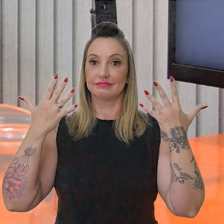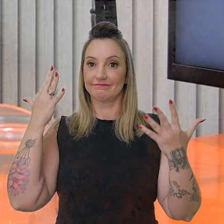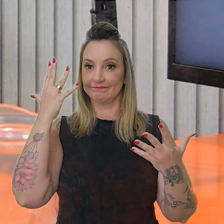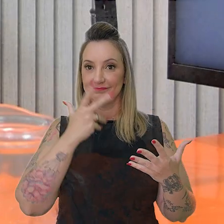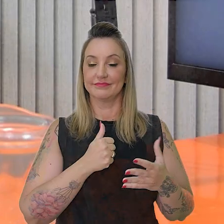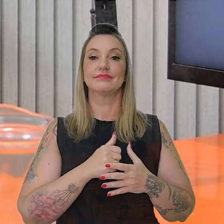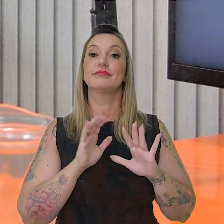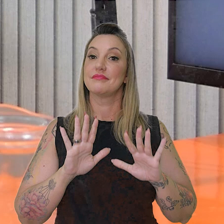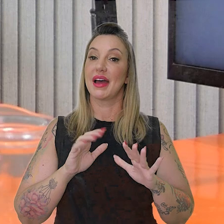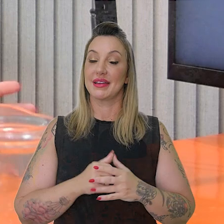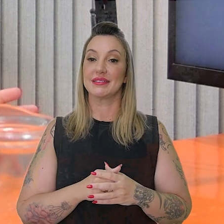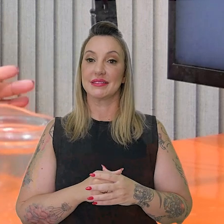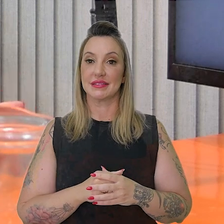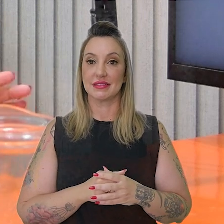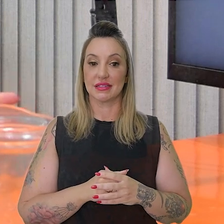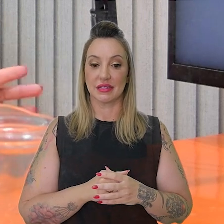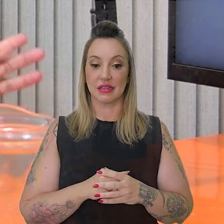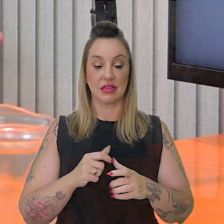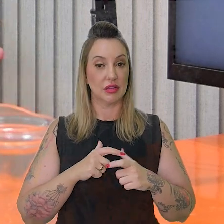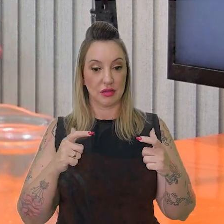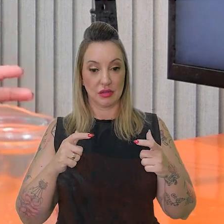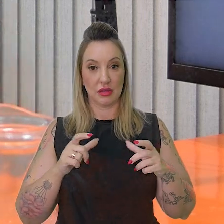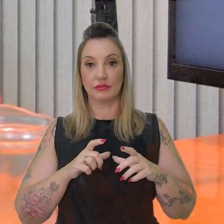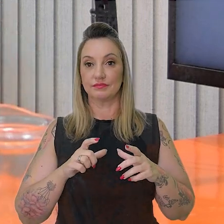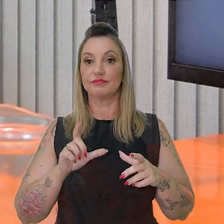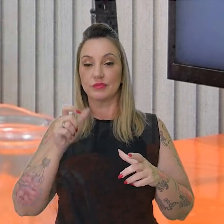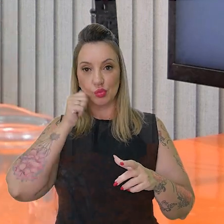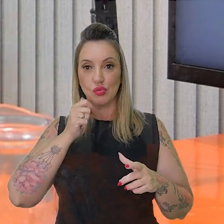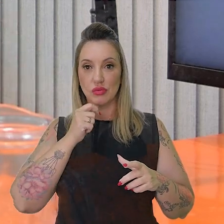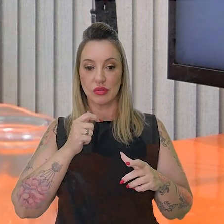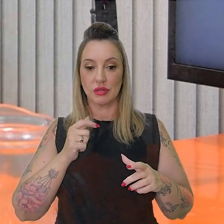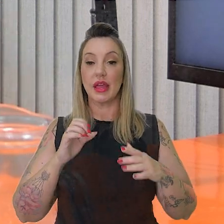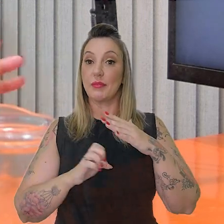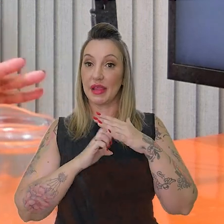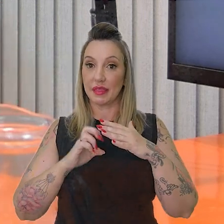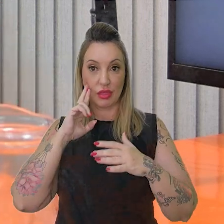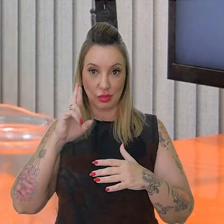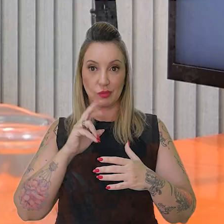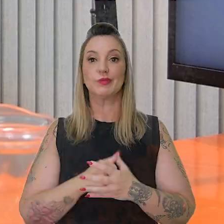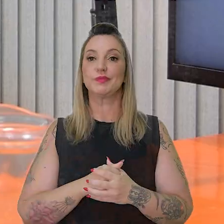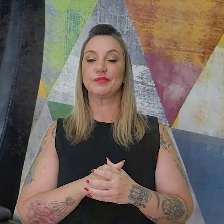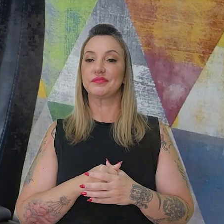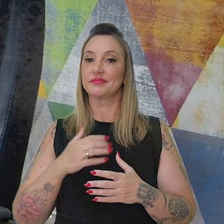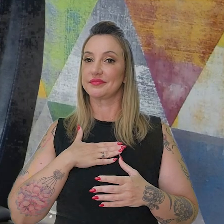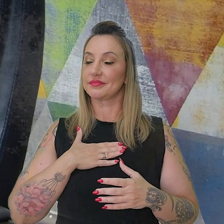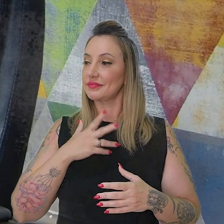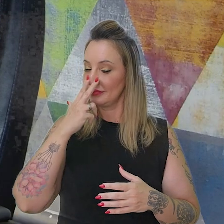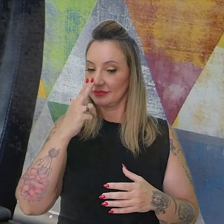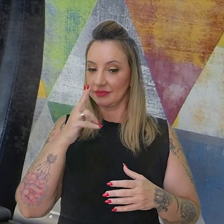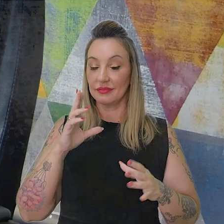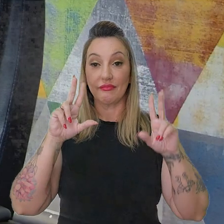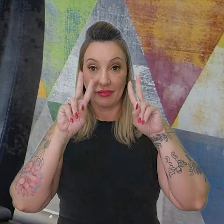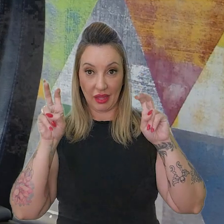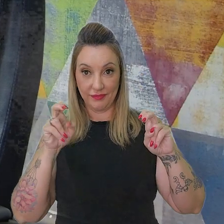realçando a beleza deles mas sim meu maior público são mulheres empreendedoras é é que eu acho